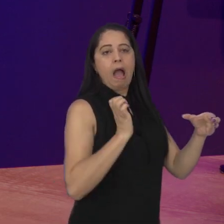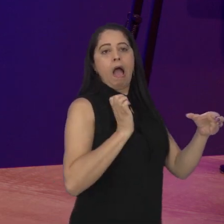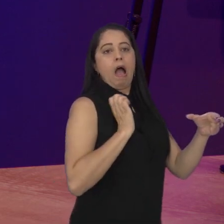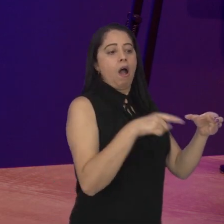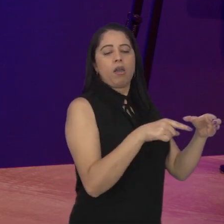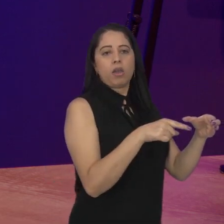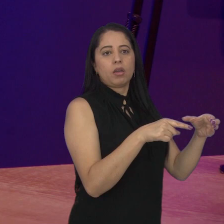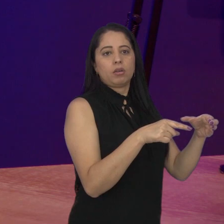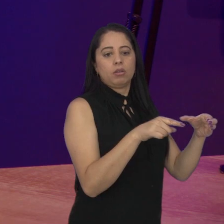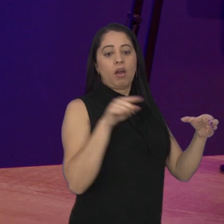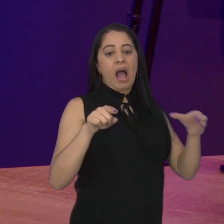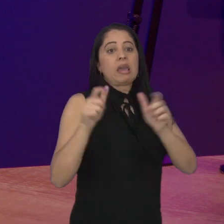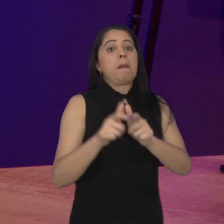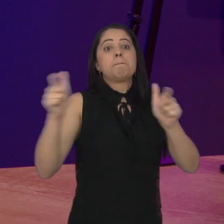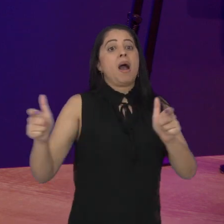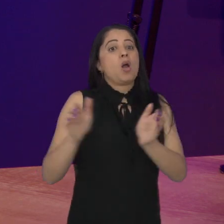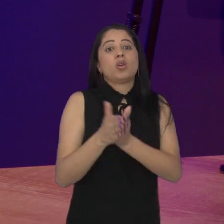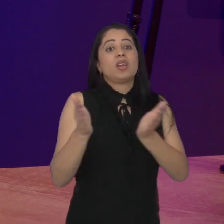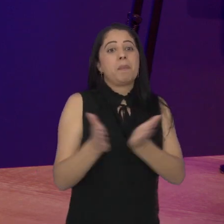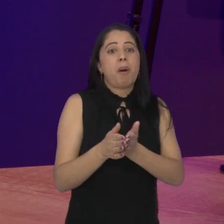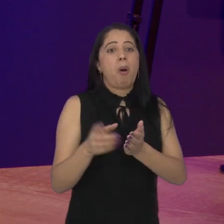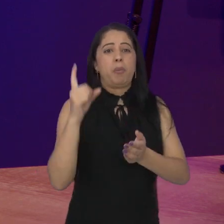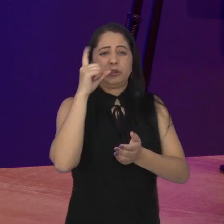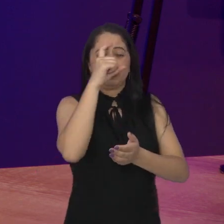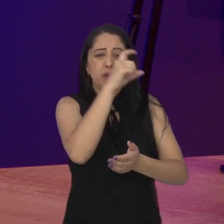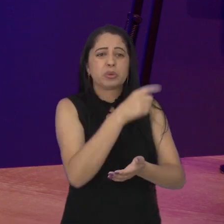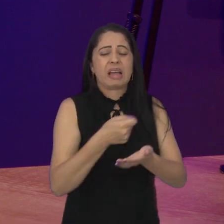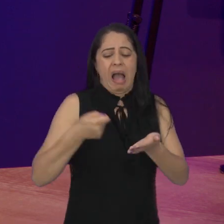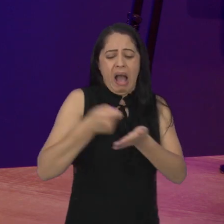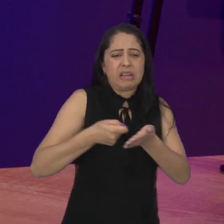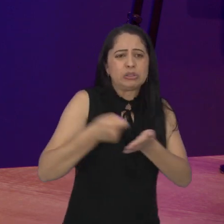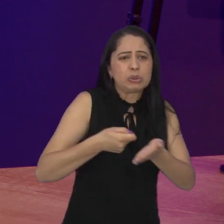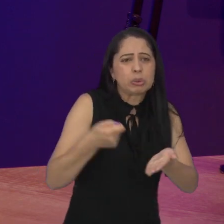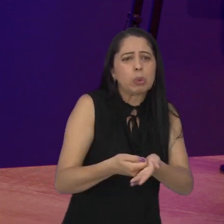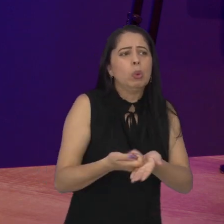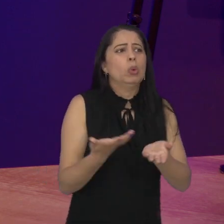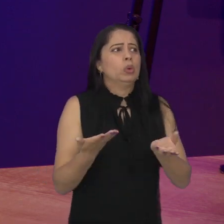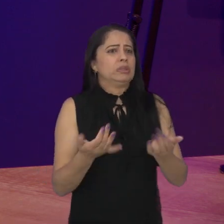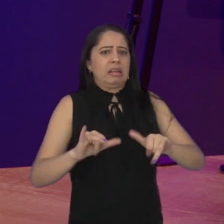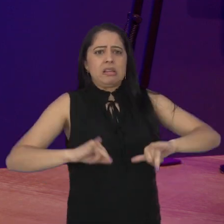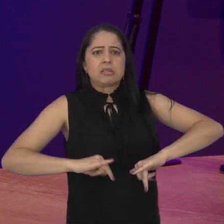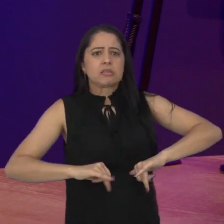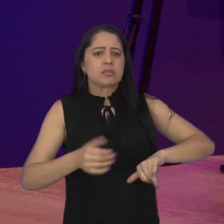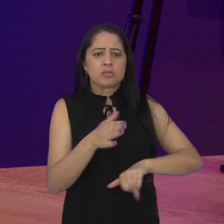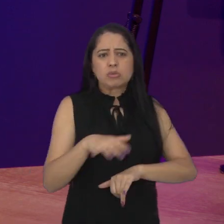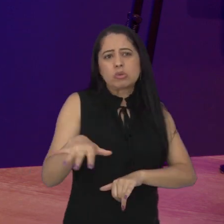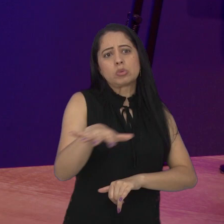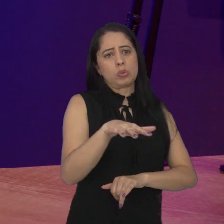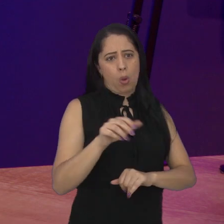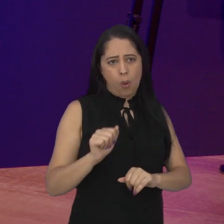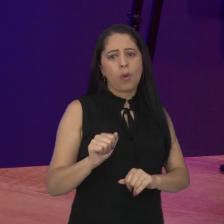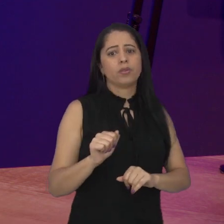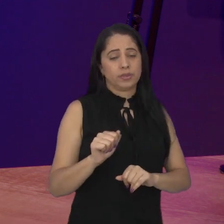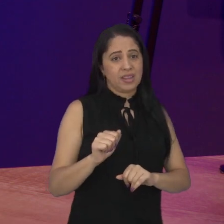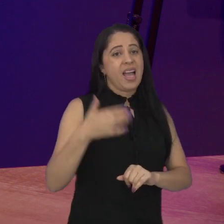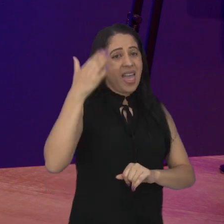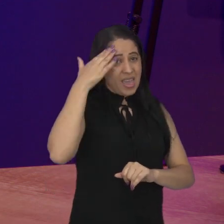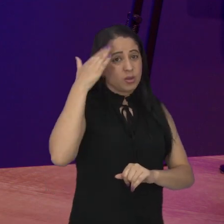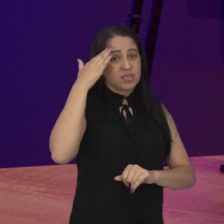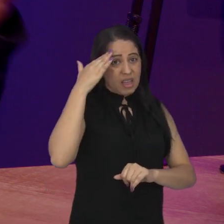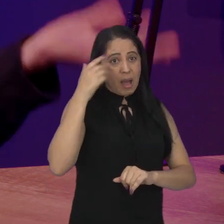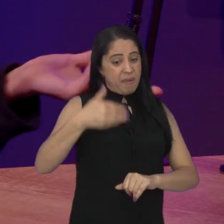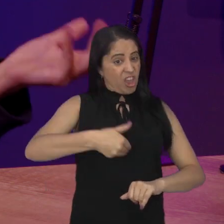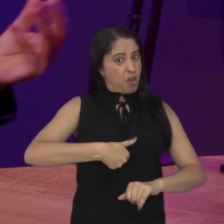pequena da população, enquanto né, o resto da população, né, enfrenta dificuldades e são pobres, e